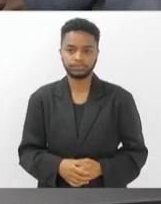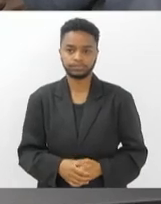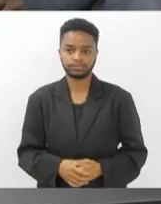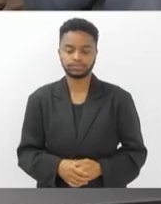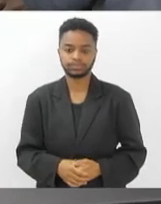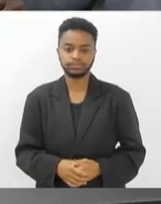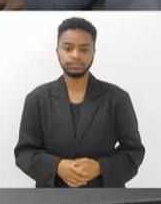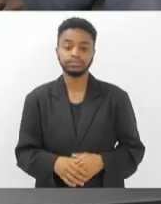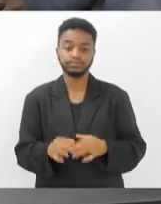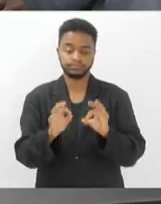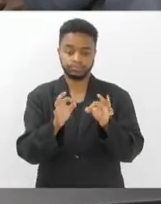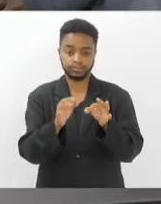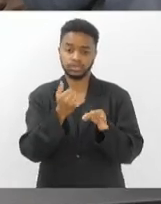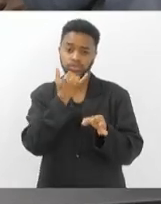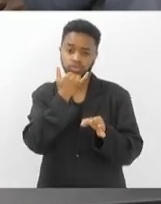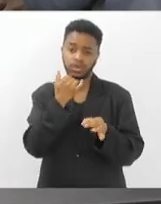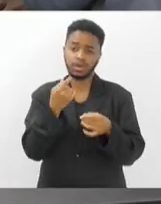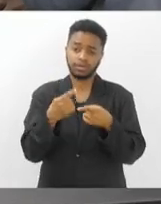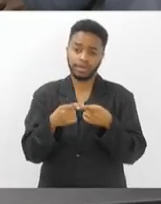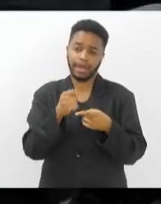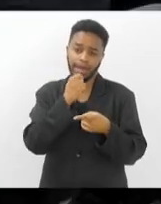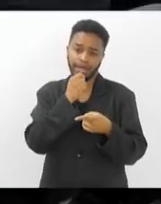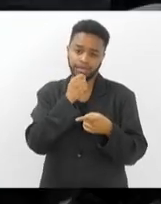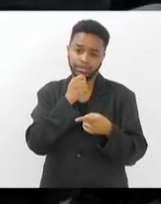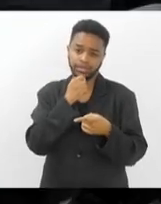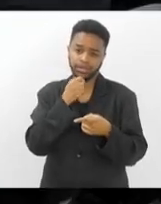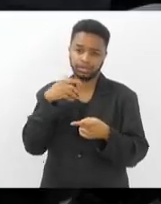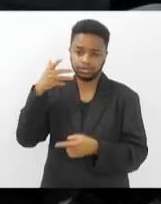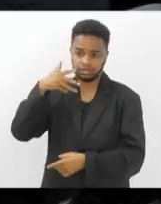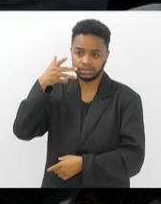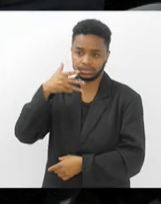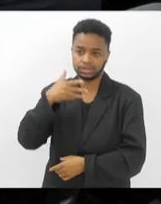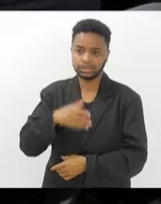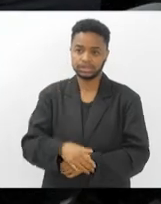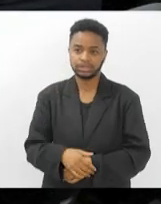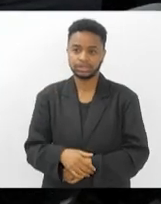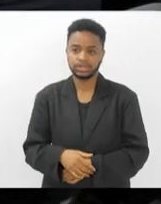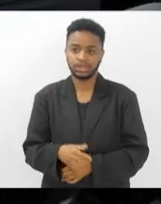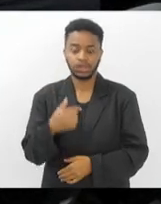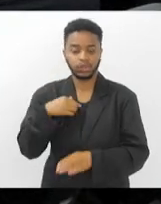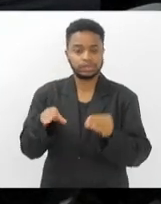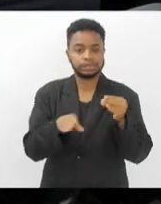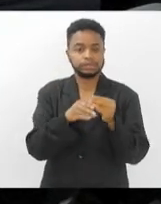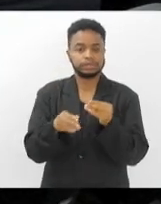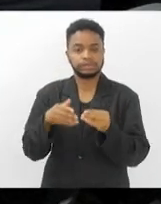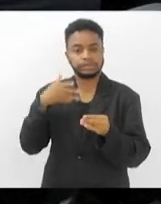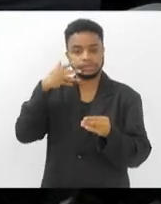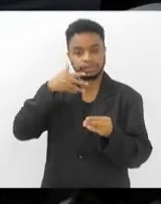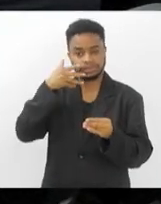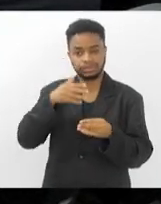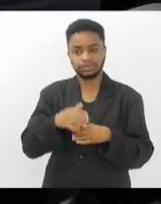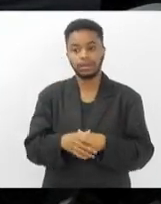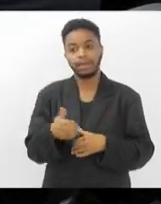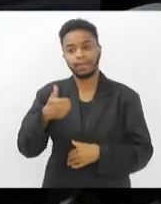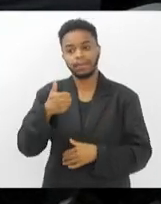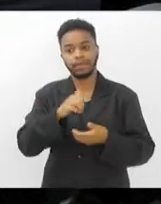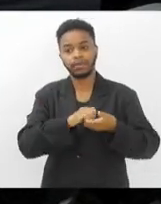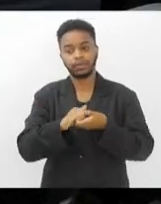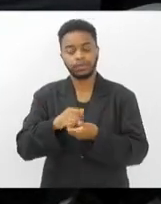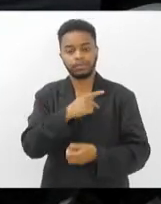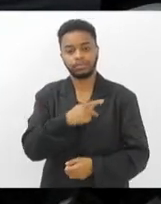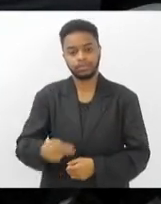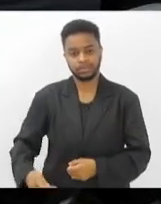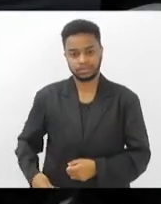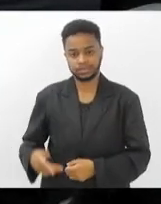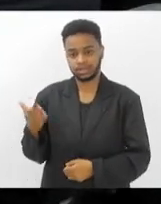Presidente. Desculpa, como era uma parte ainda, era uma parte... Era uma parte da parte. Primeiro, saudar o nosso presidente. Obrigado.